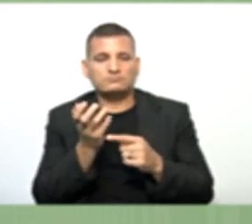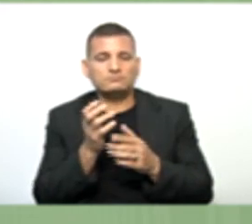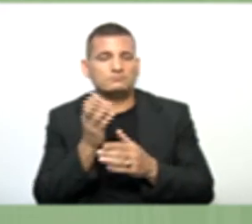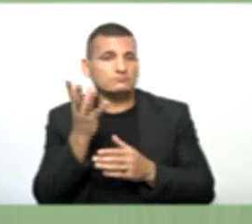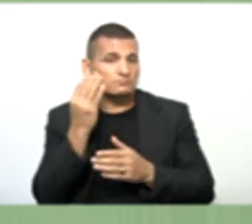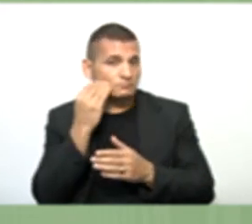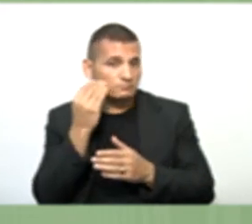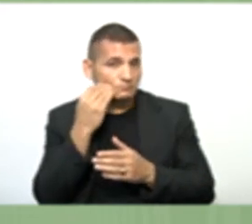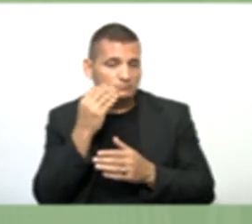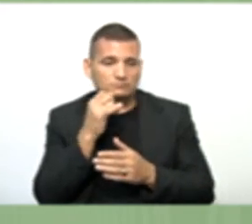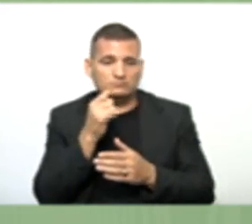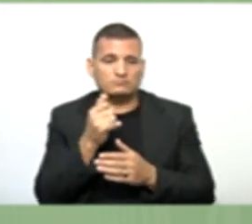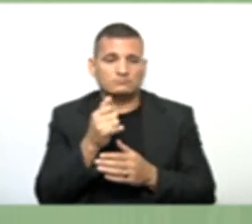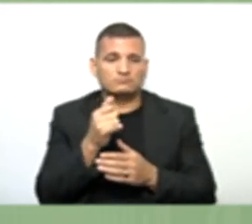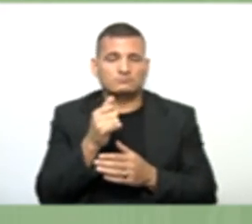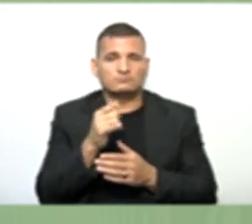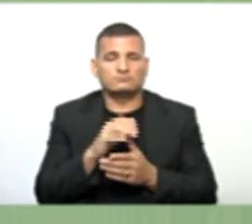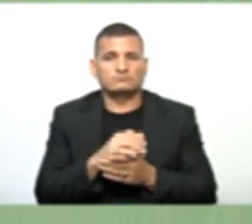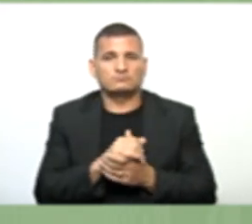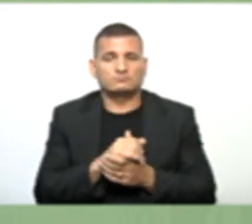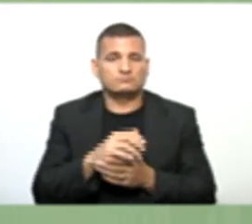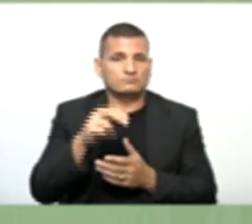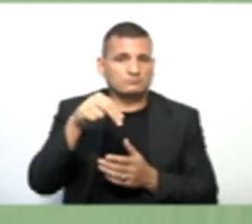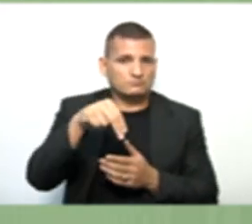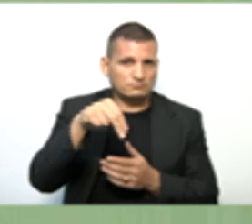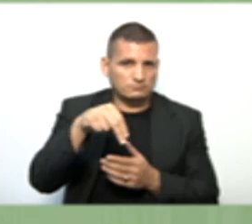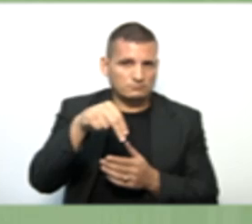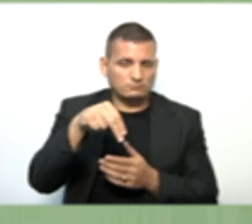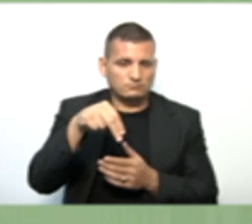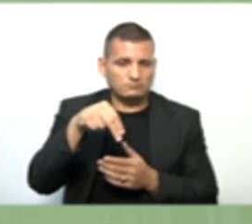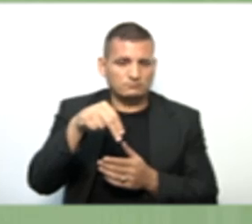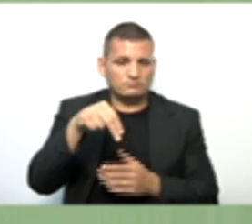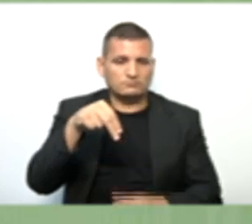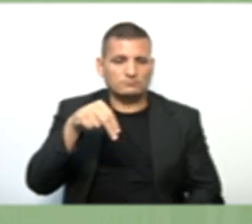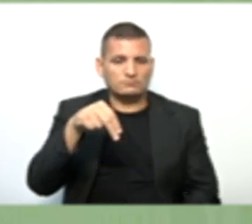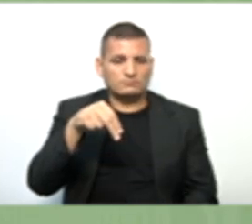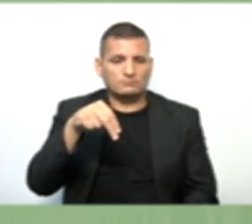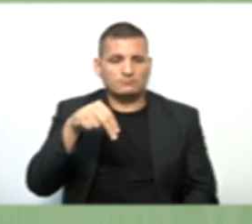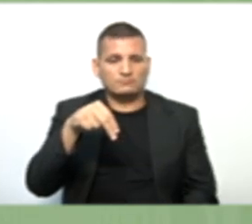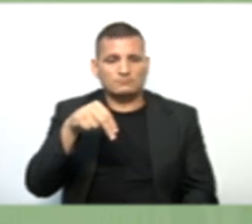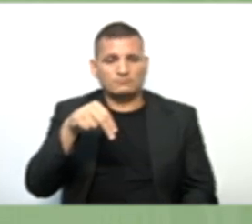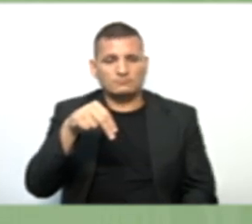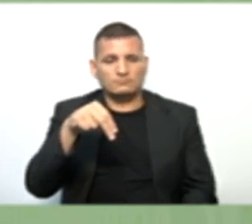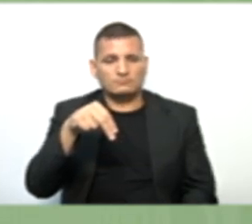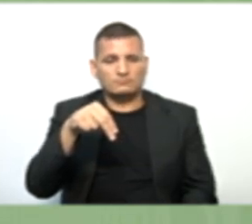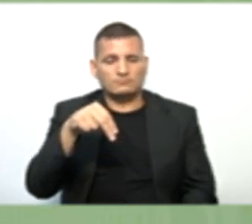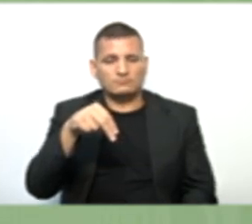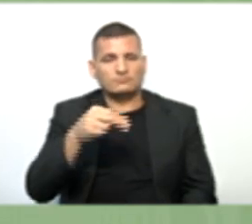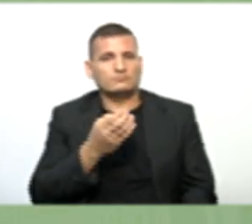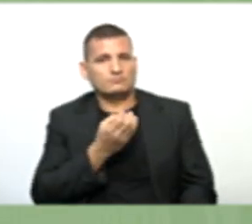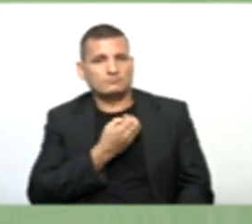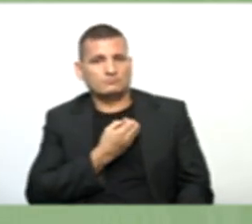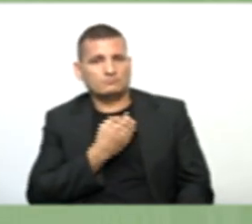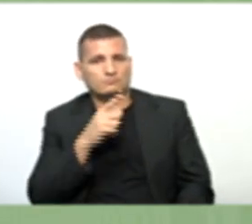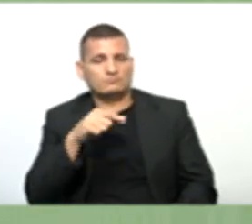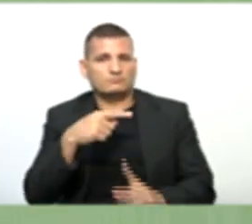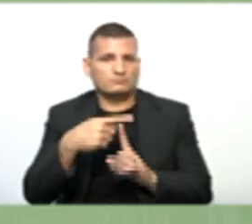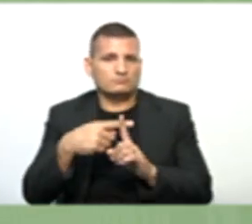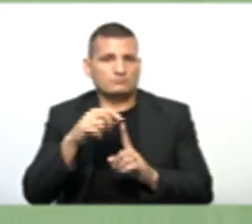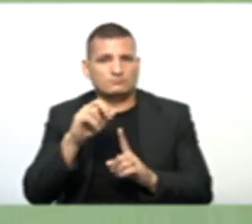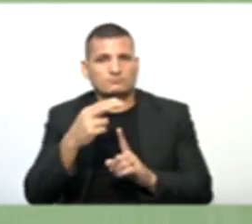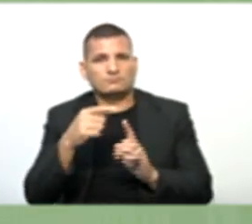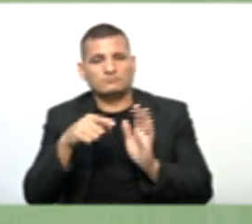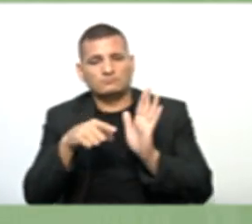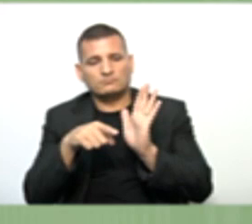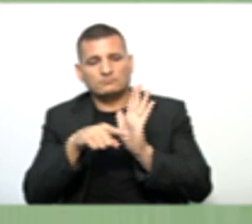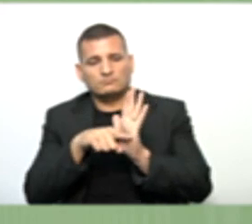é se x, se o n, que é o número que eu li, é o número que é positivo ou negativo.